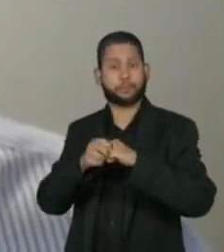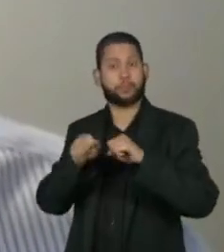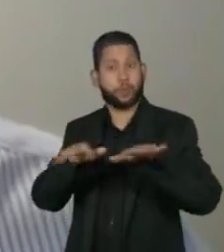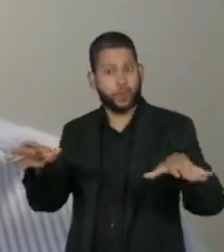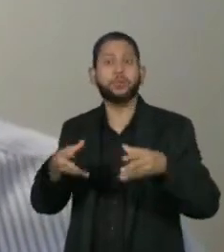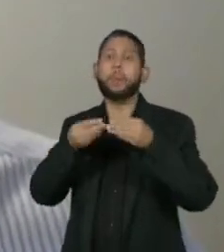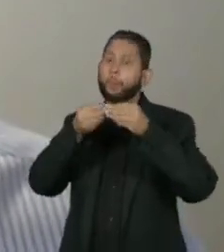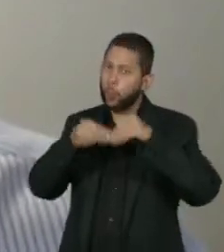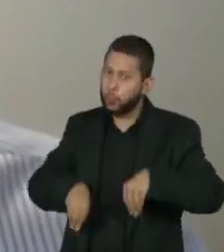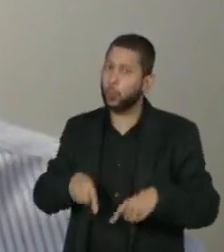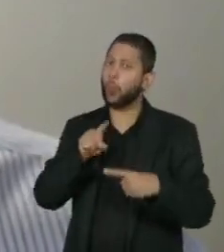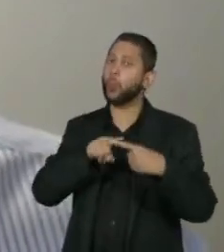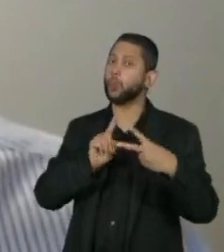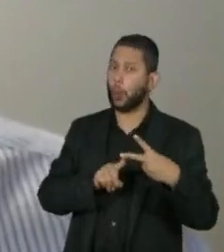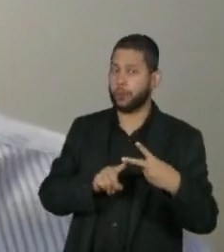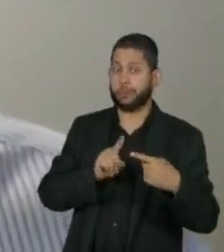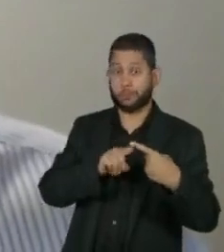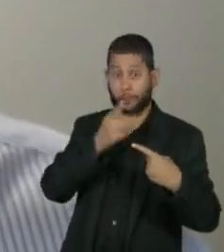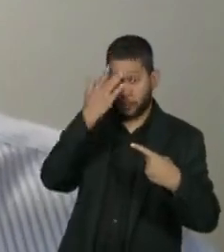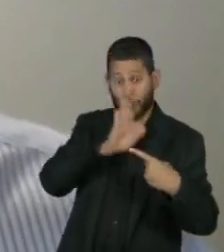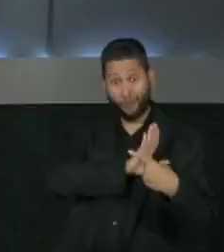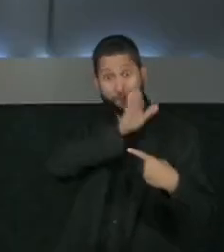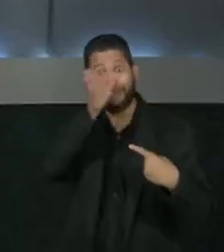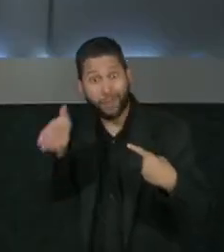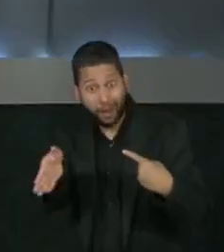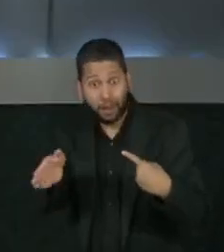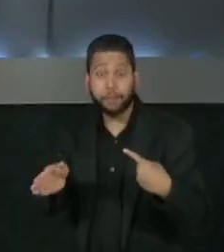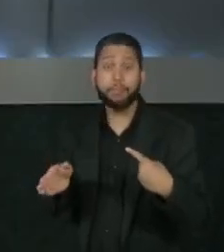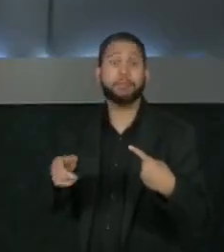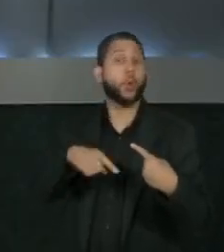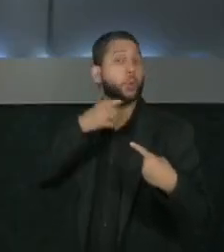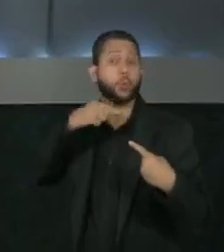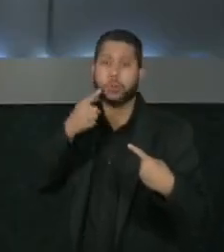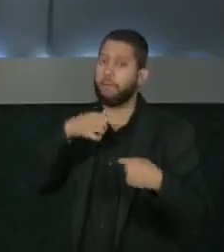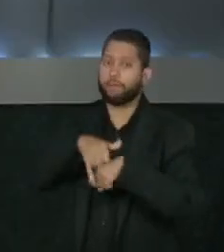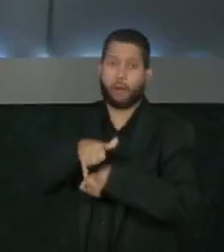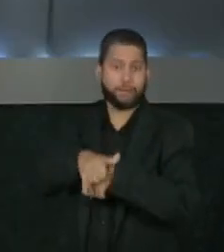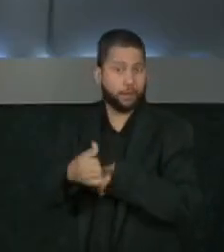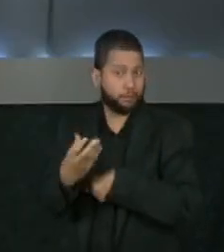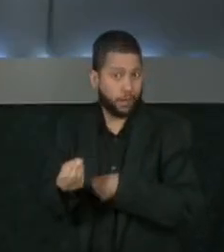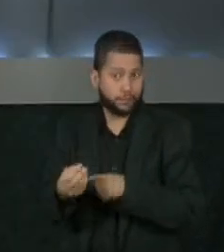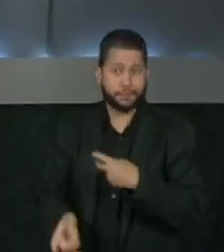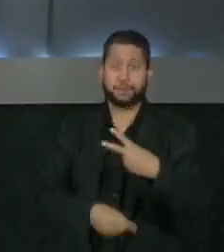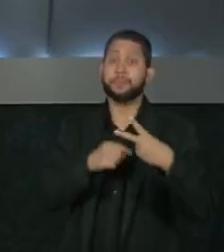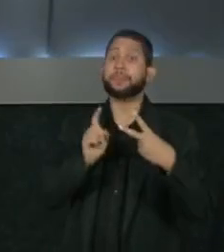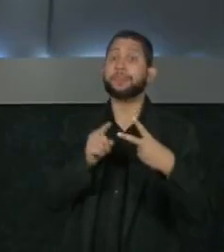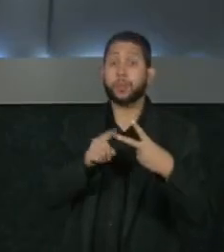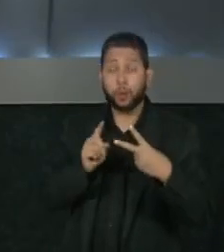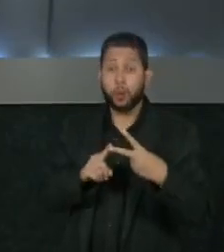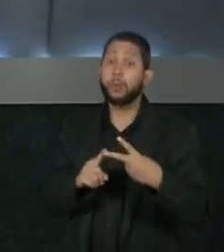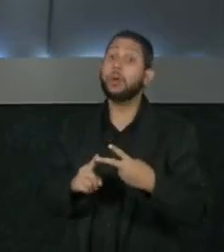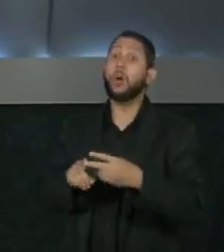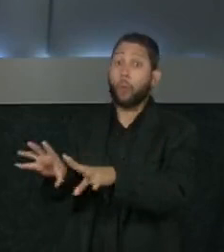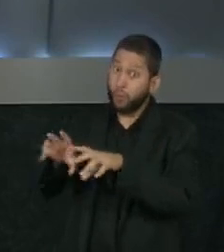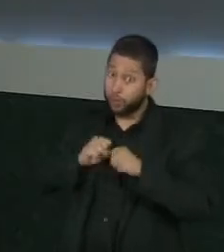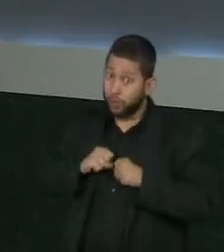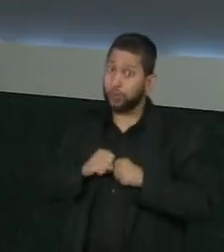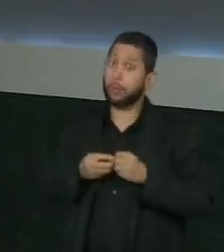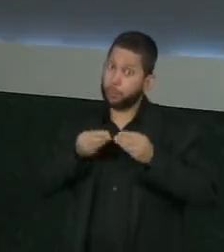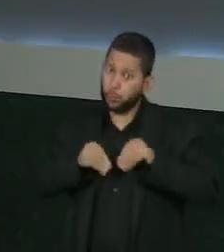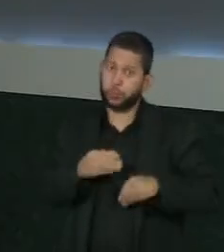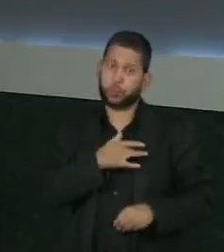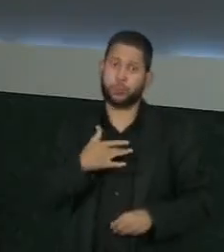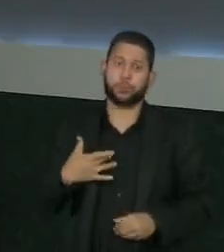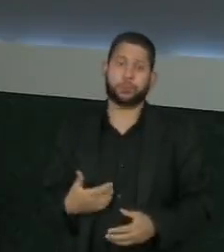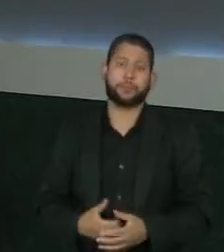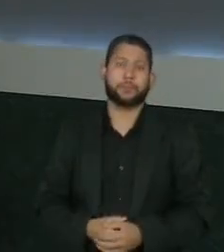nesses dois sentidos, tanto na questão do acesso ao controle da pressão, ao sistema de saúde, e o próprio COVID. Doutor,